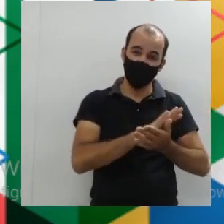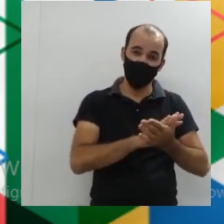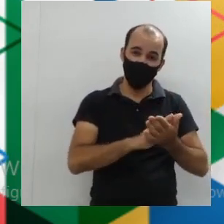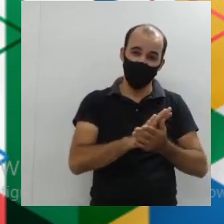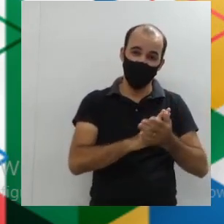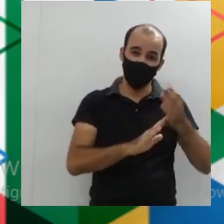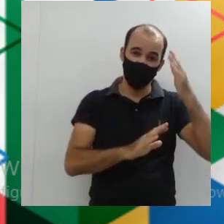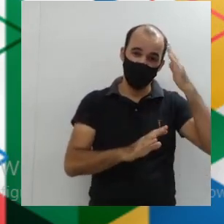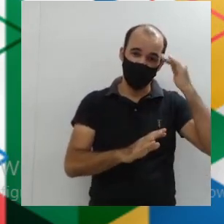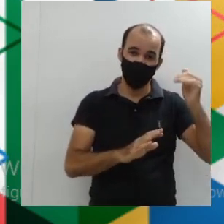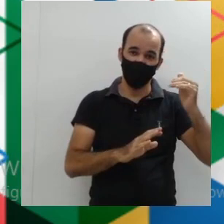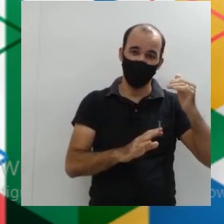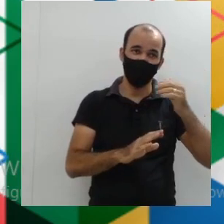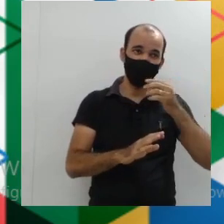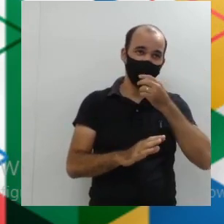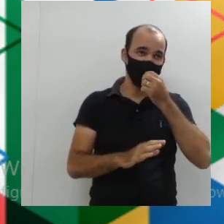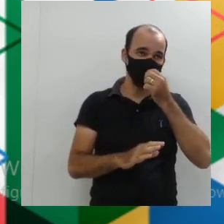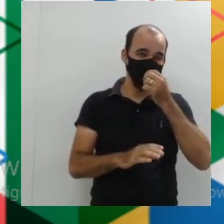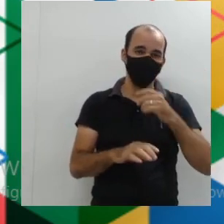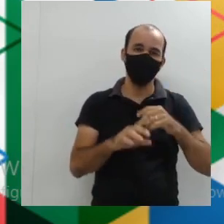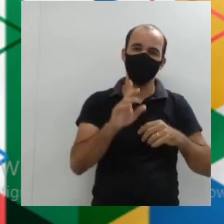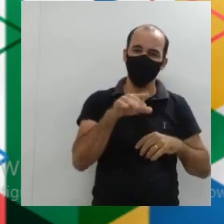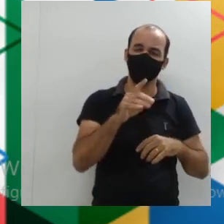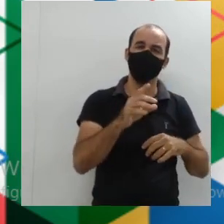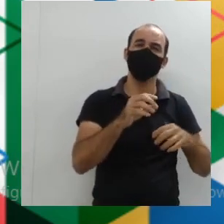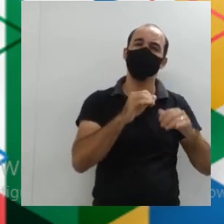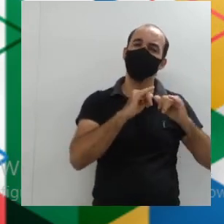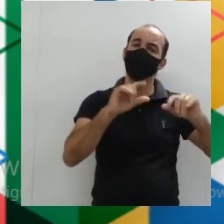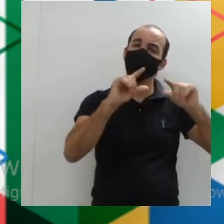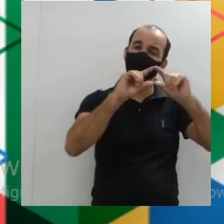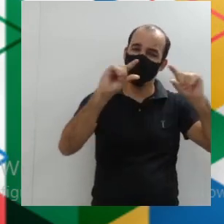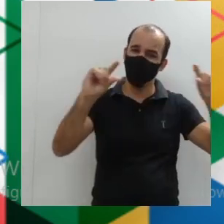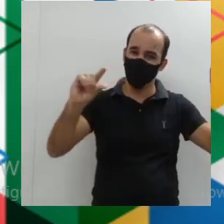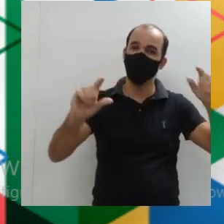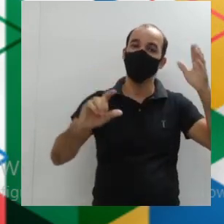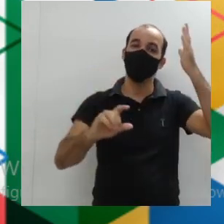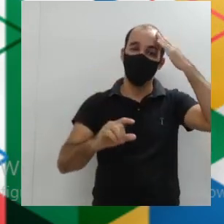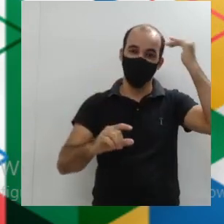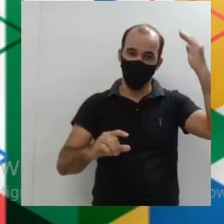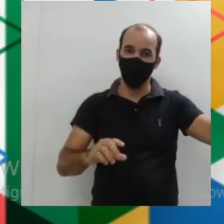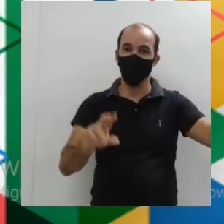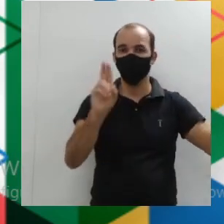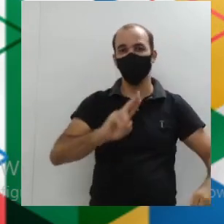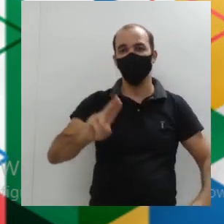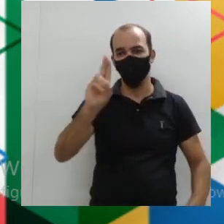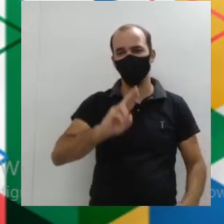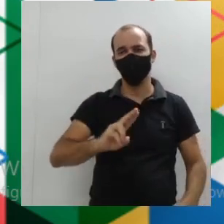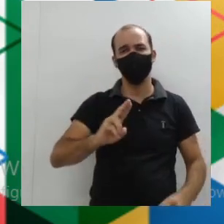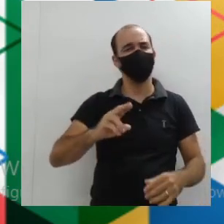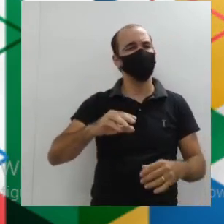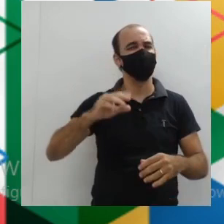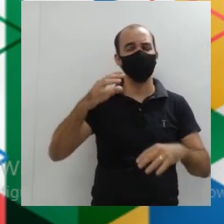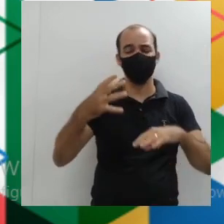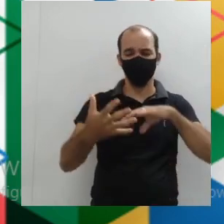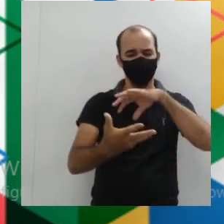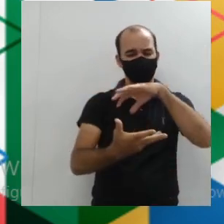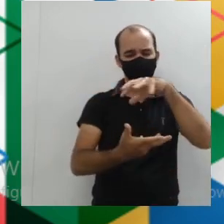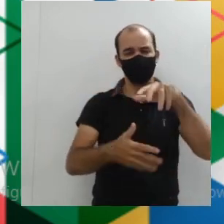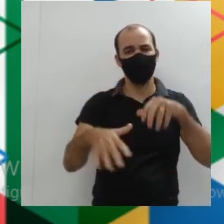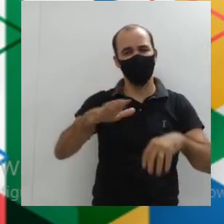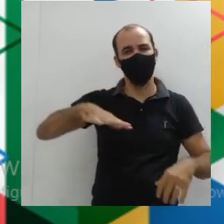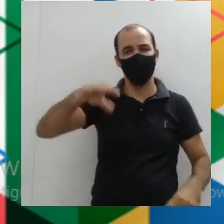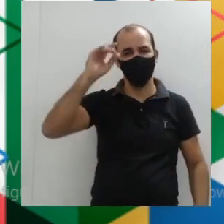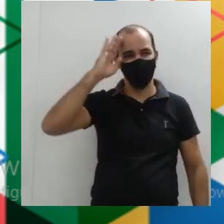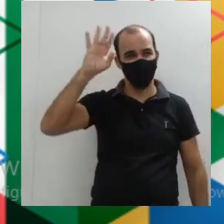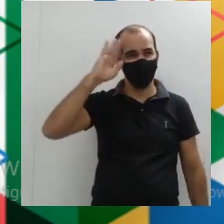até falei para vocês nas aulas anteriores. Quando Sócrates diz que ele não sabe de algo, ele não